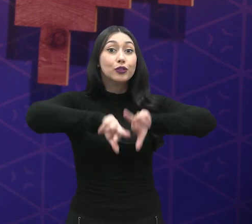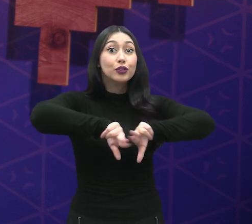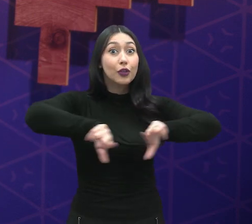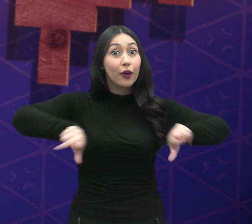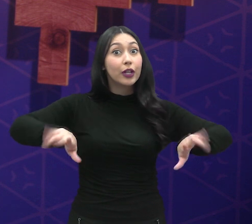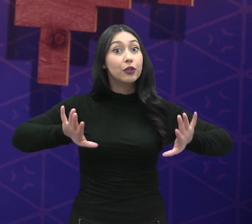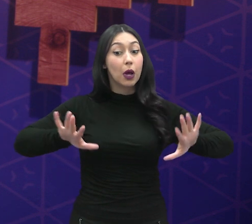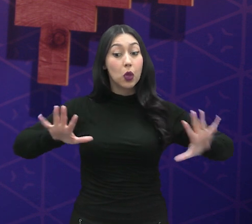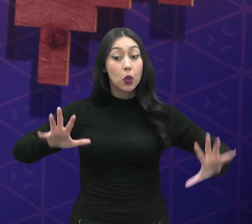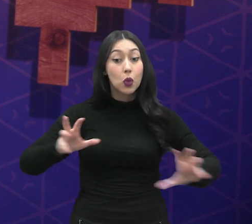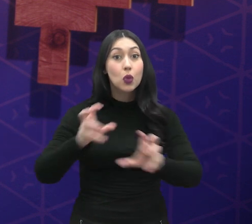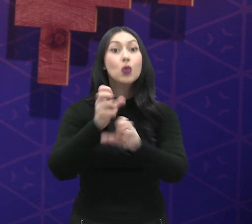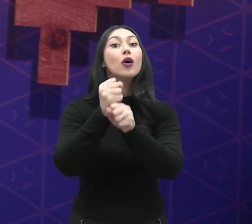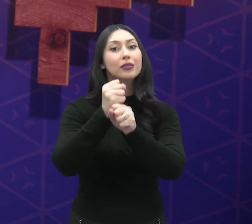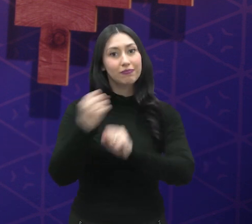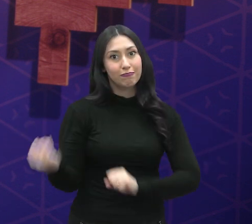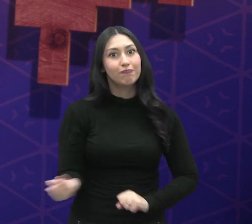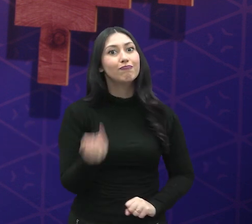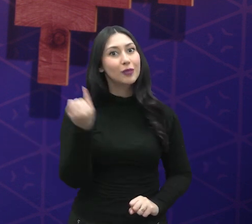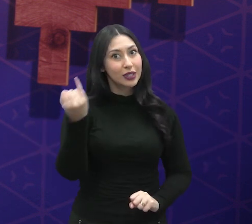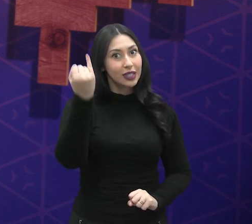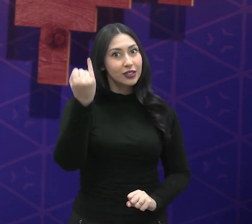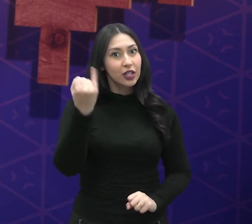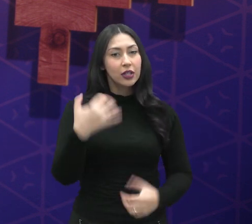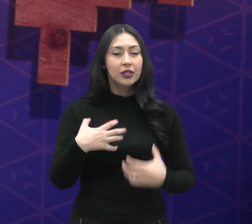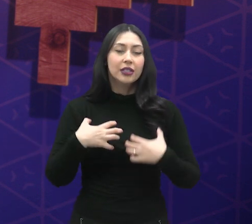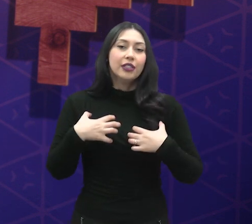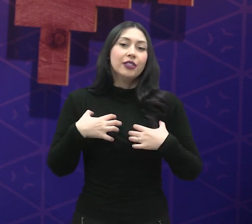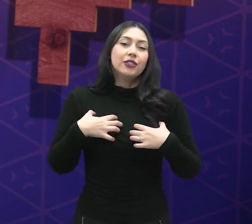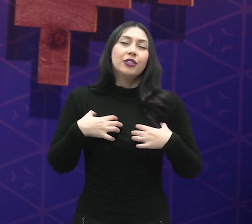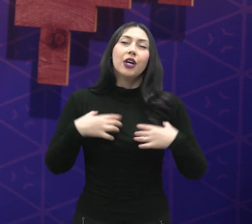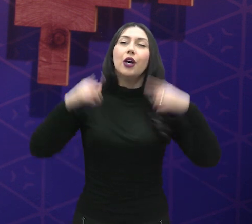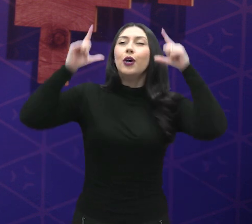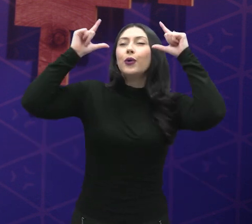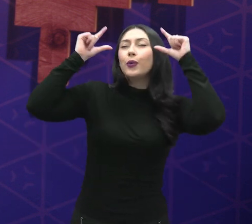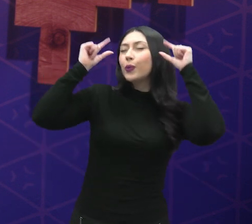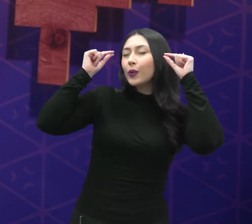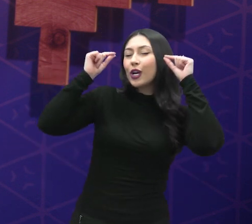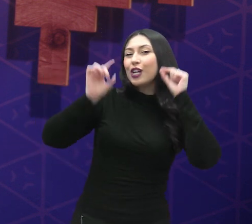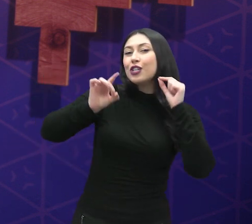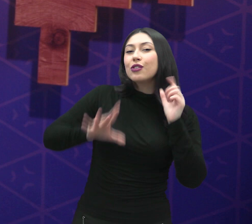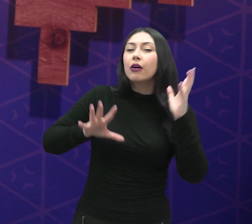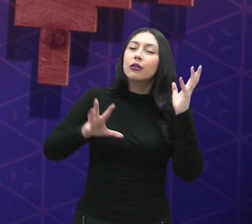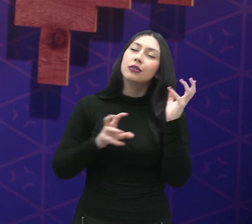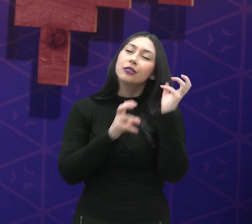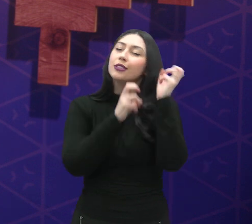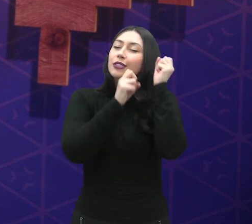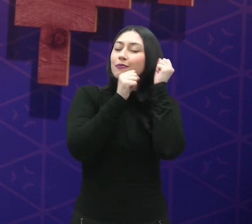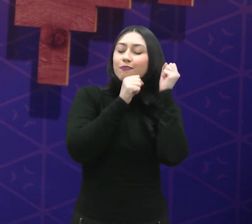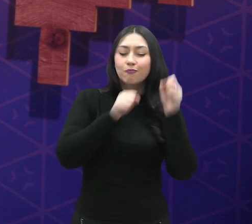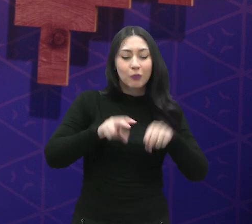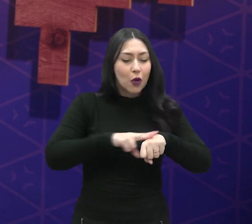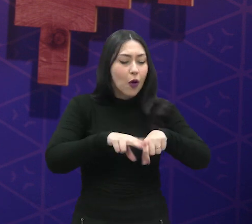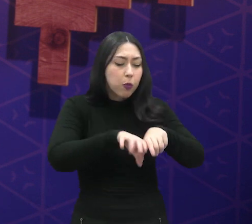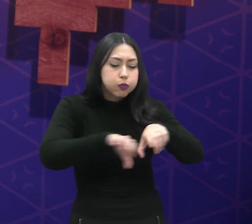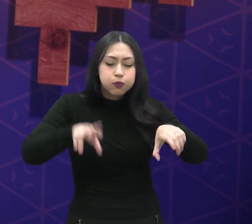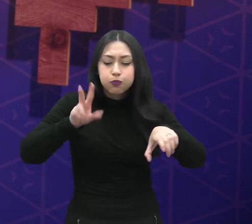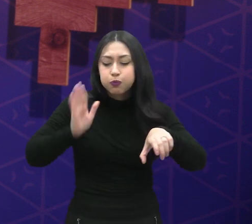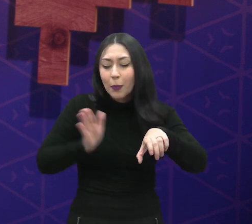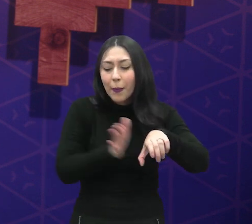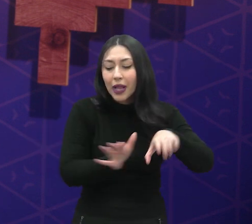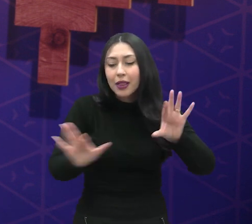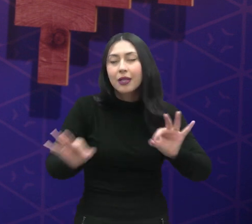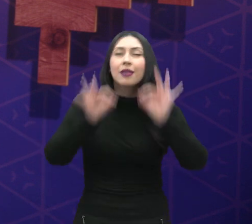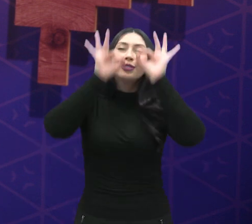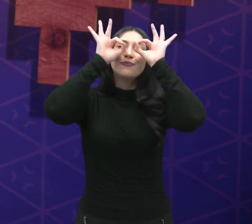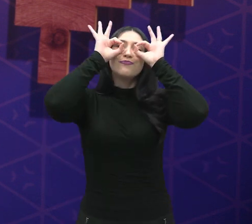mente, e todas são importantes. Se sentir relaxado vai muito além de simplesmente deitar e colocar pepinos sob